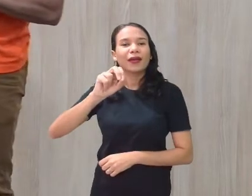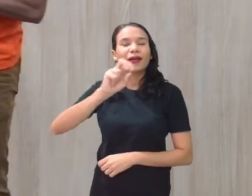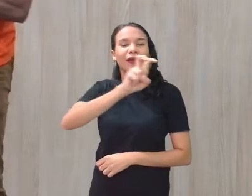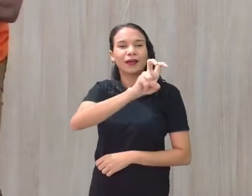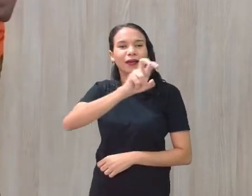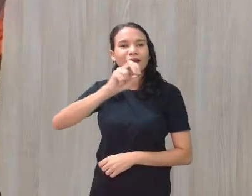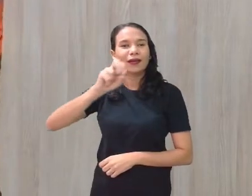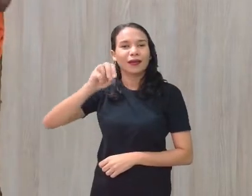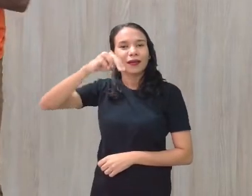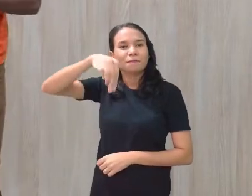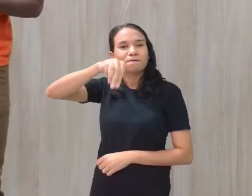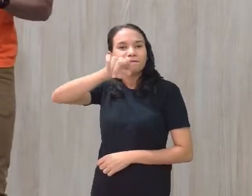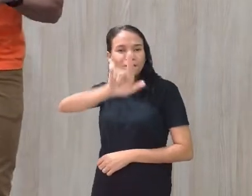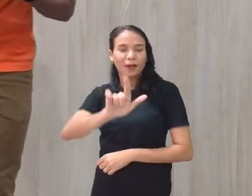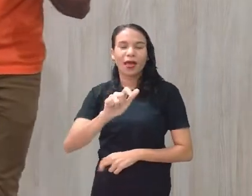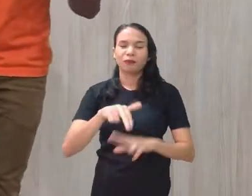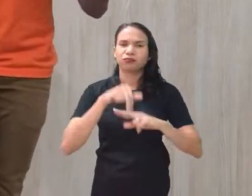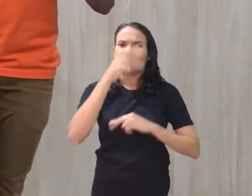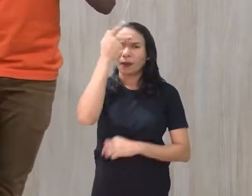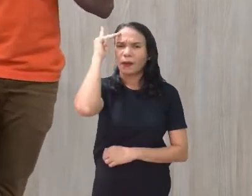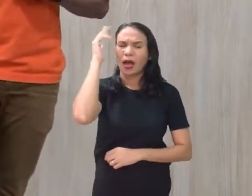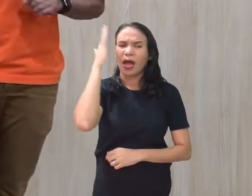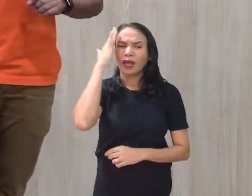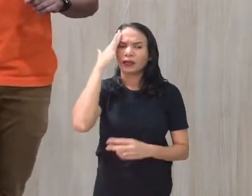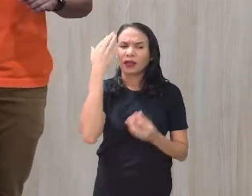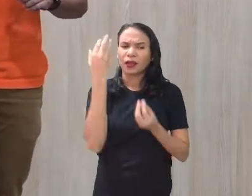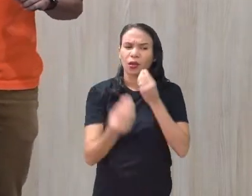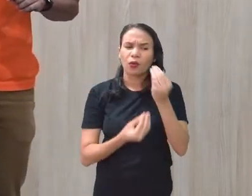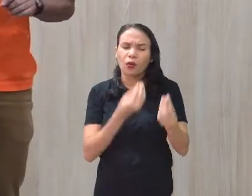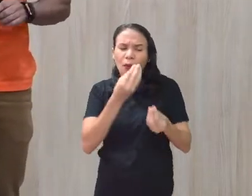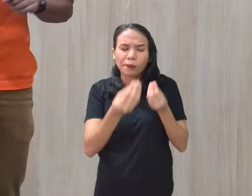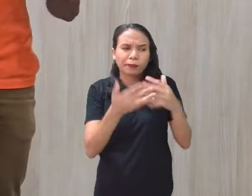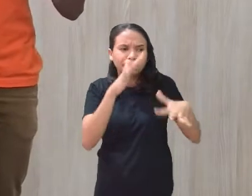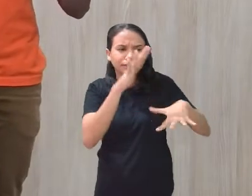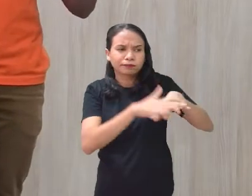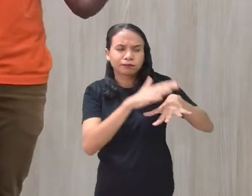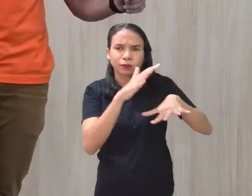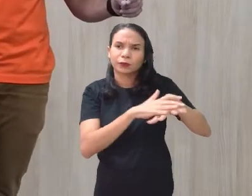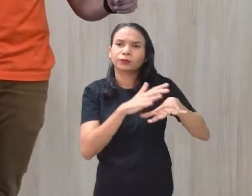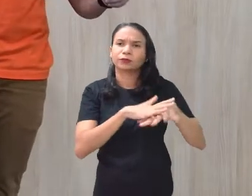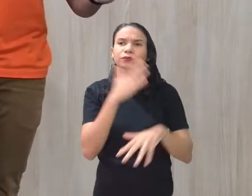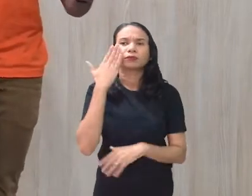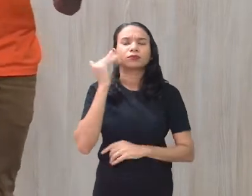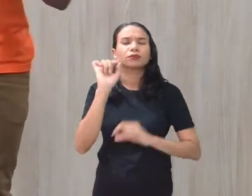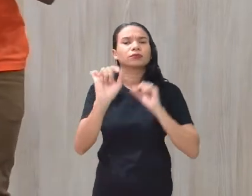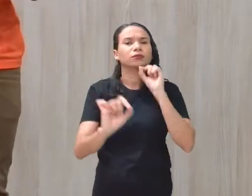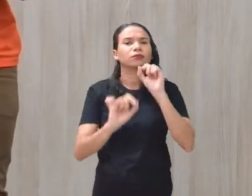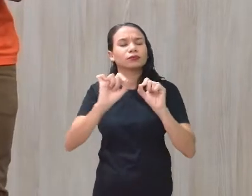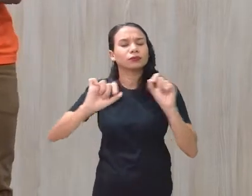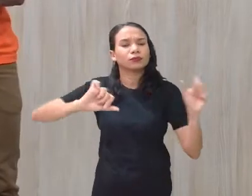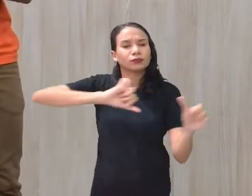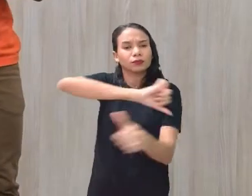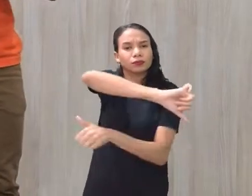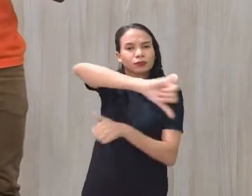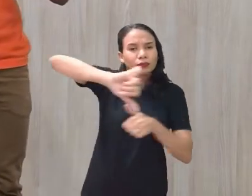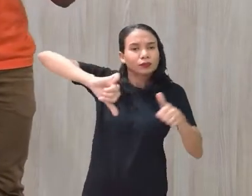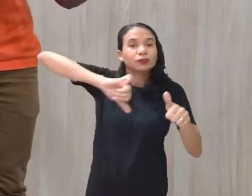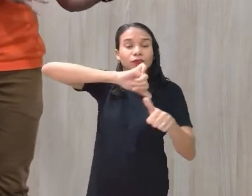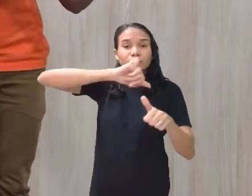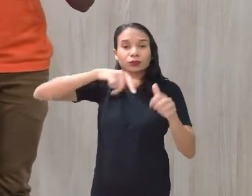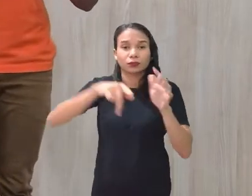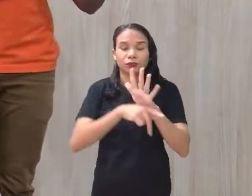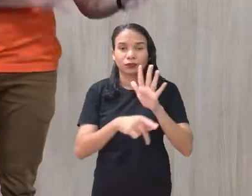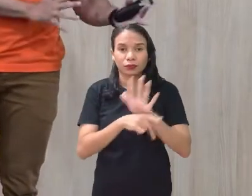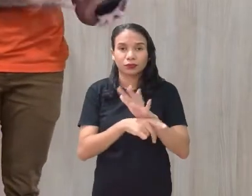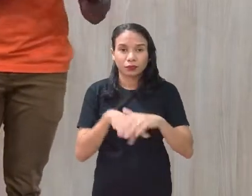você começa a entender toda essa parte, essa questão matemática, você sabe da transformação de uma